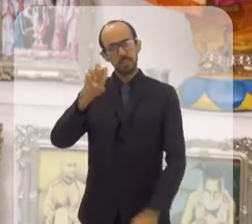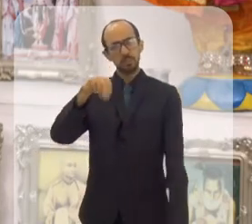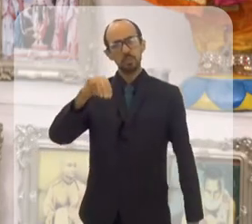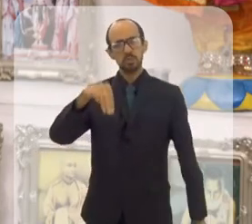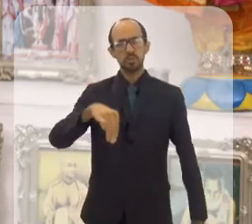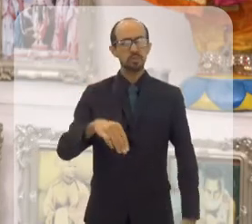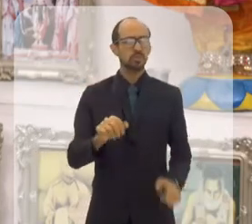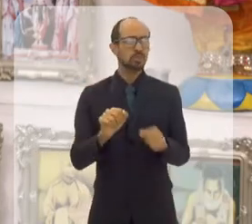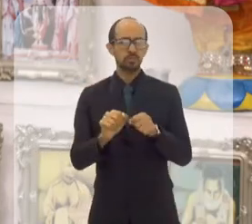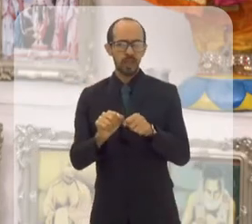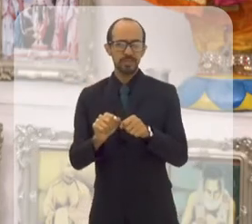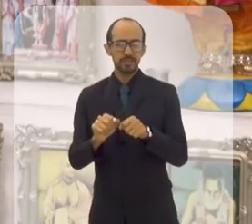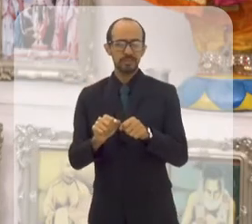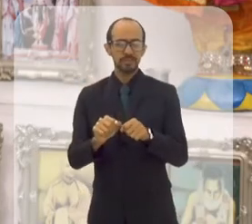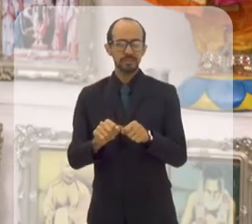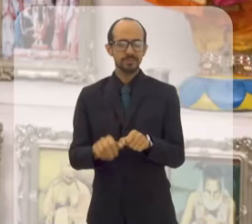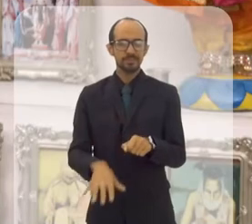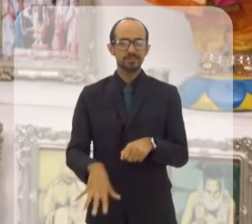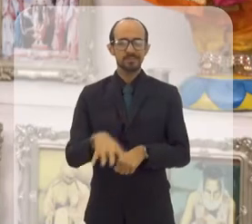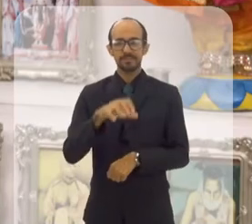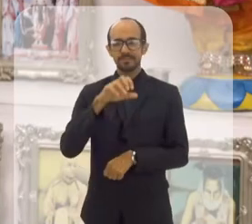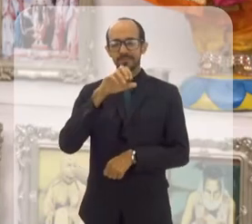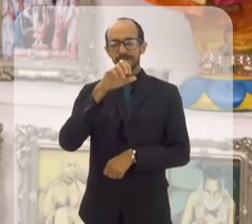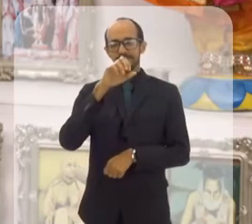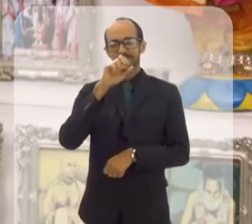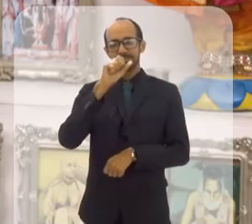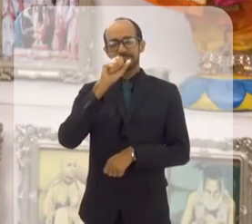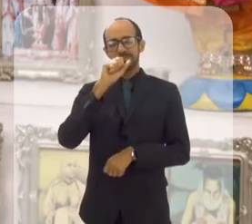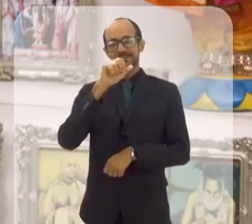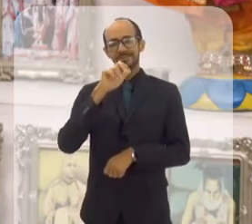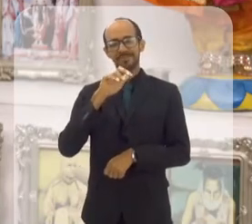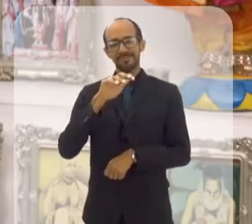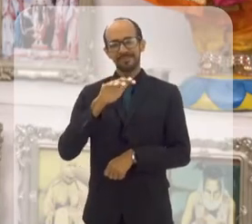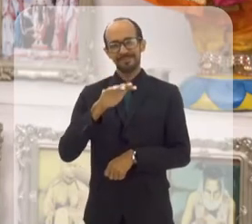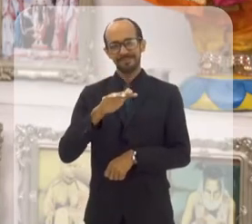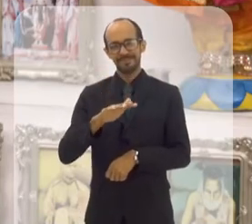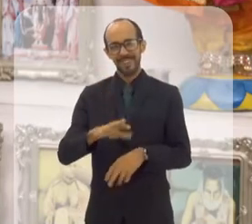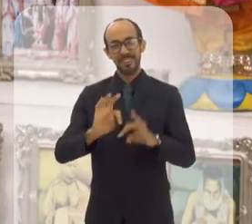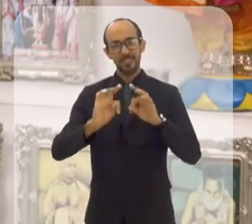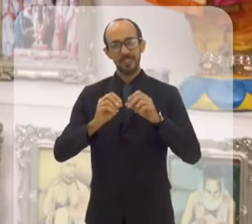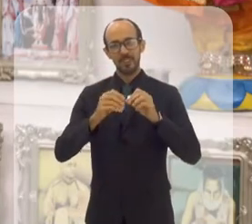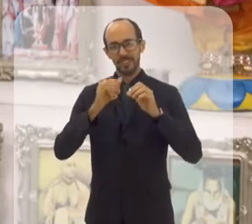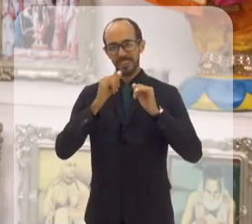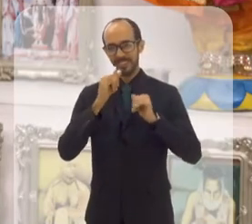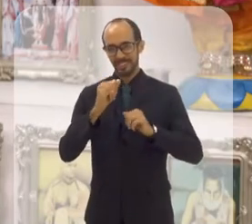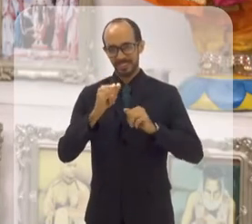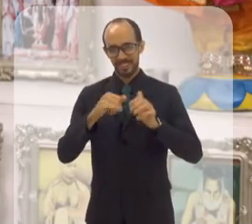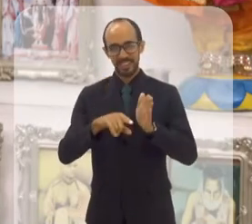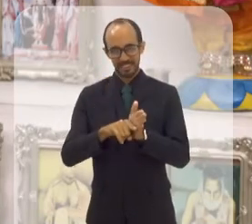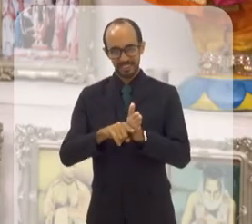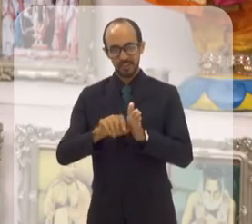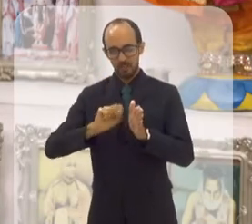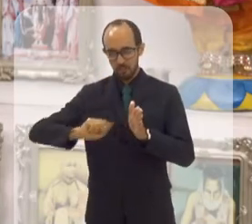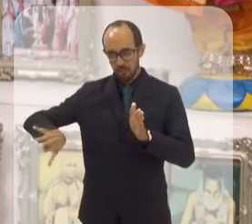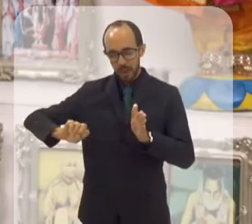faz isso. Mas você, ó, bota para fora toda a energia